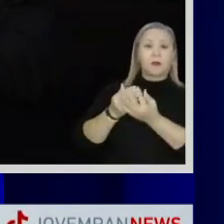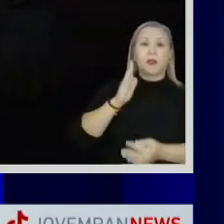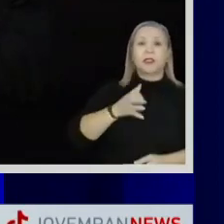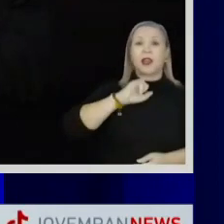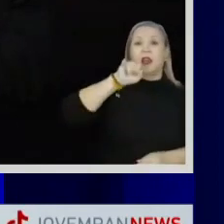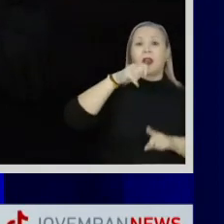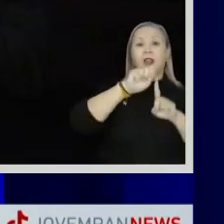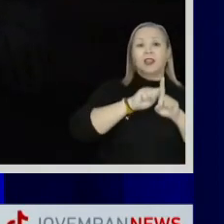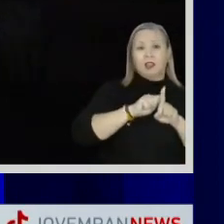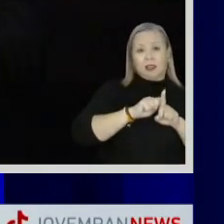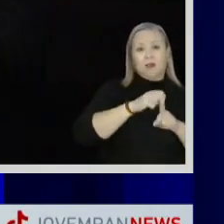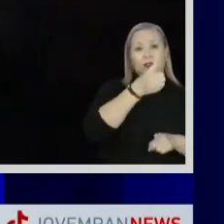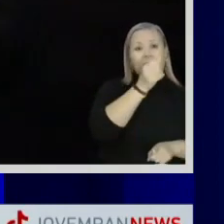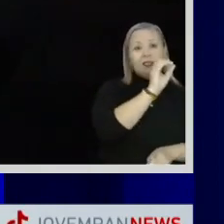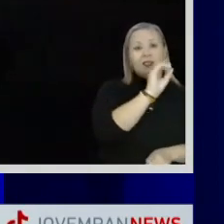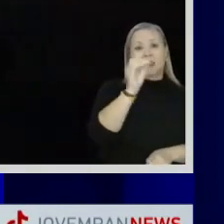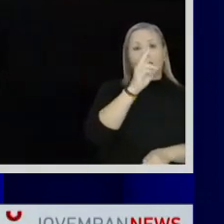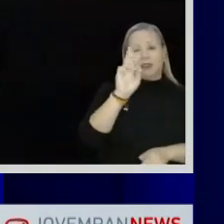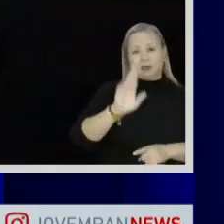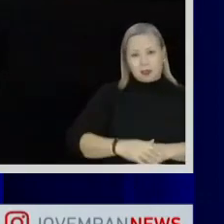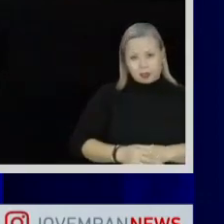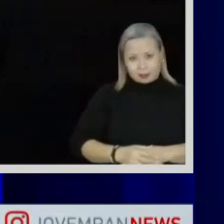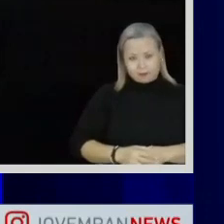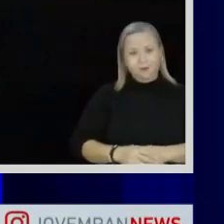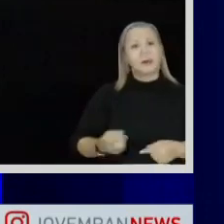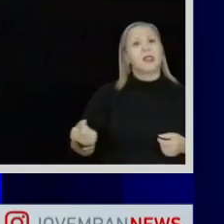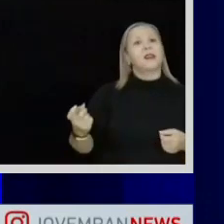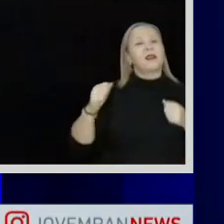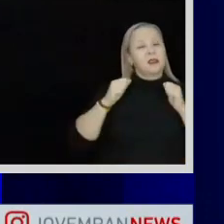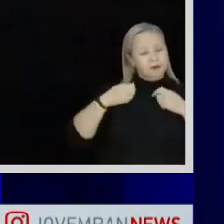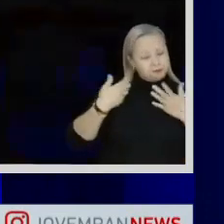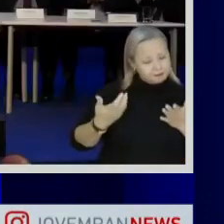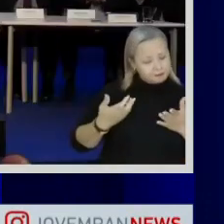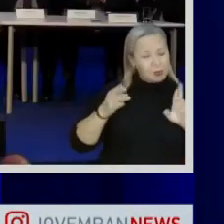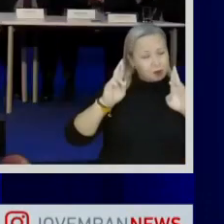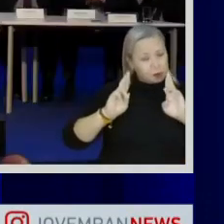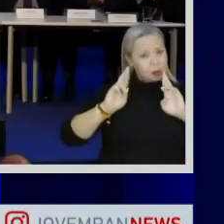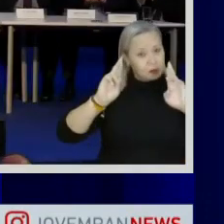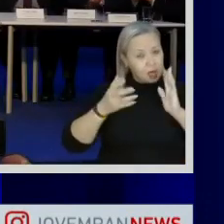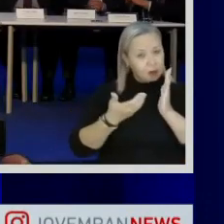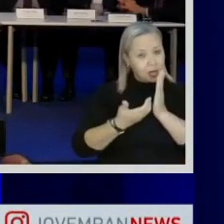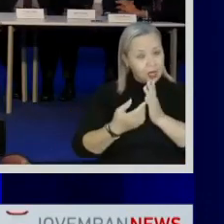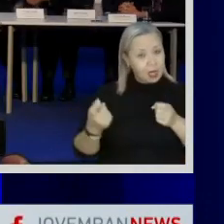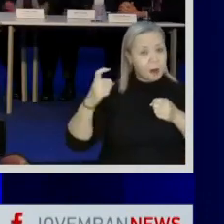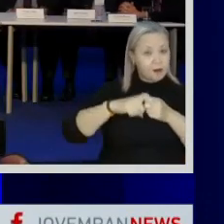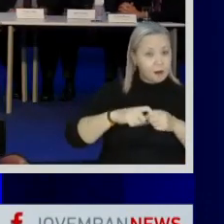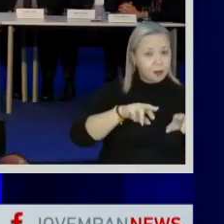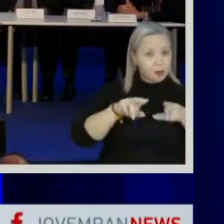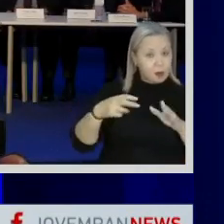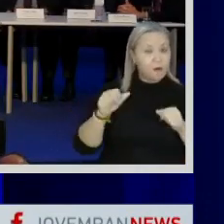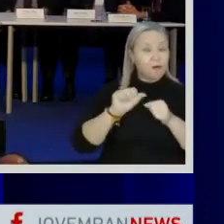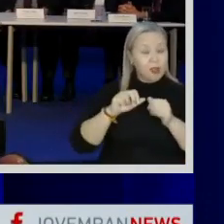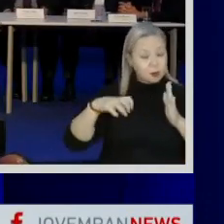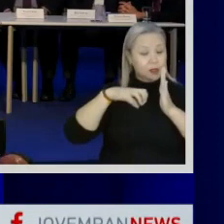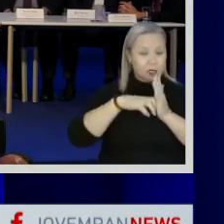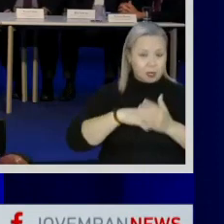não. Que não nesse. Eu bati palma, eu bati palma. Falei, é o cara tá falando de nós, mano. É isso. Mas